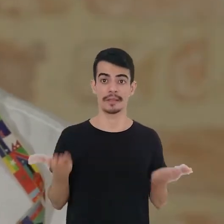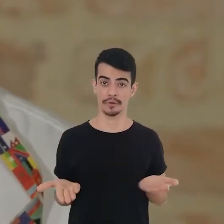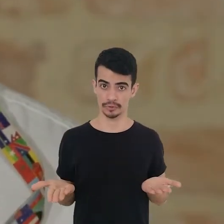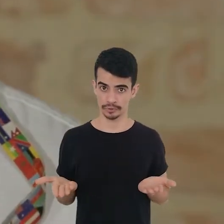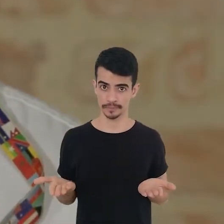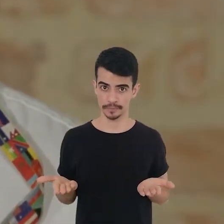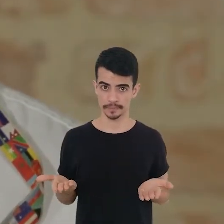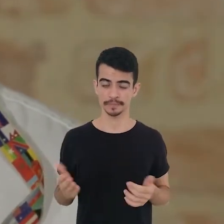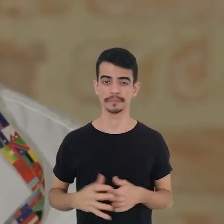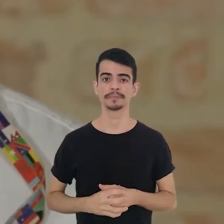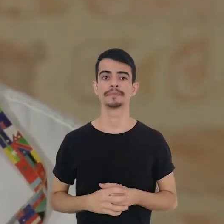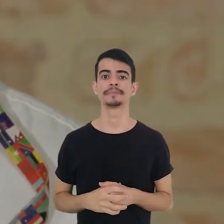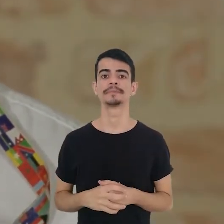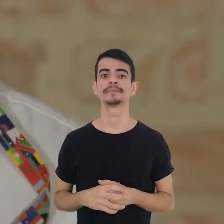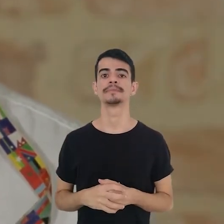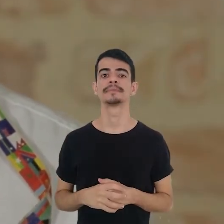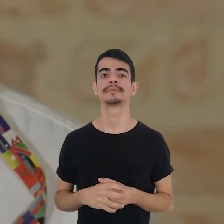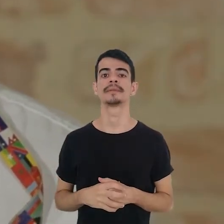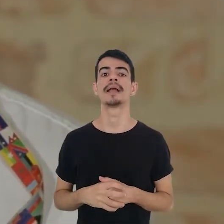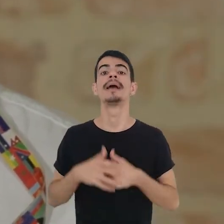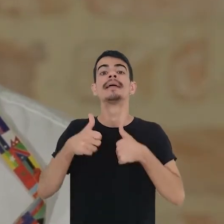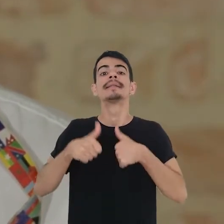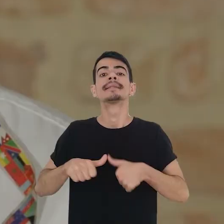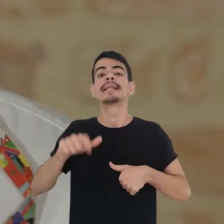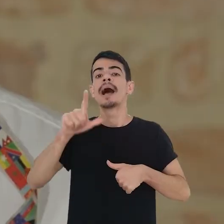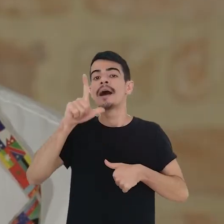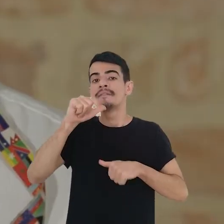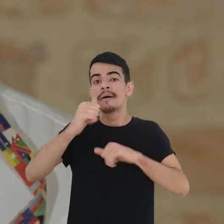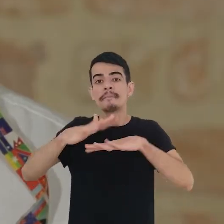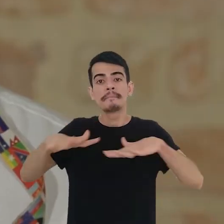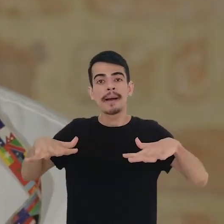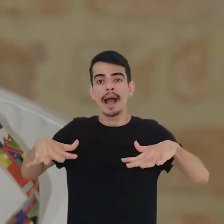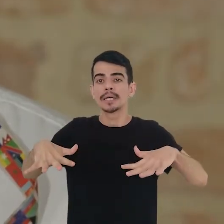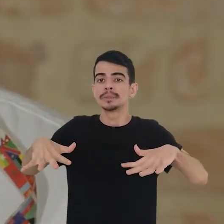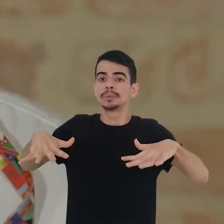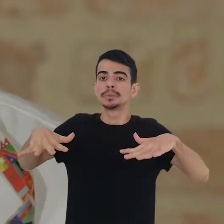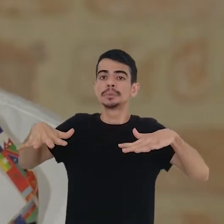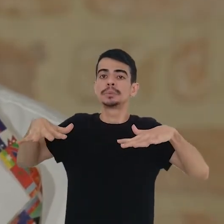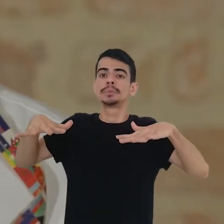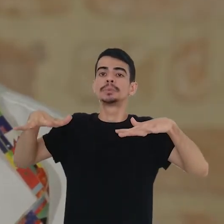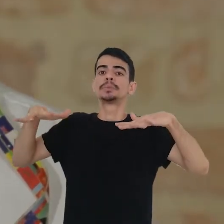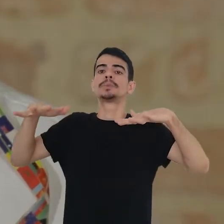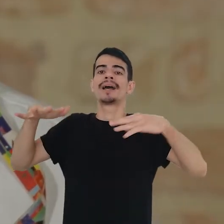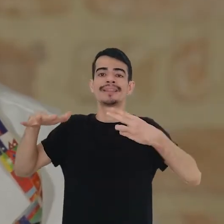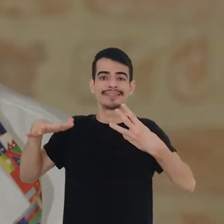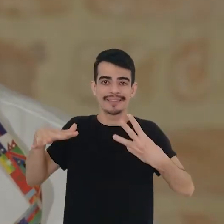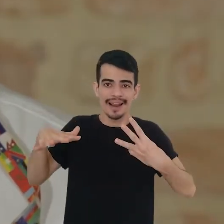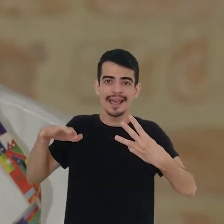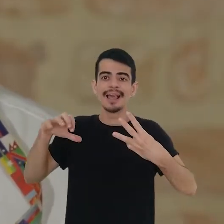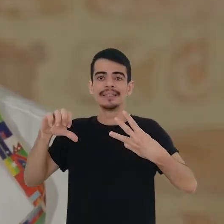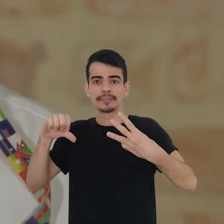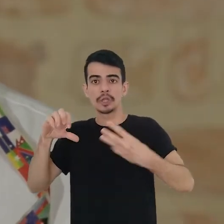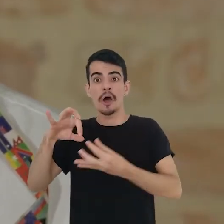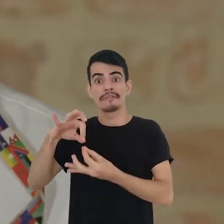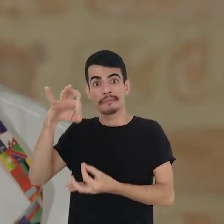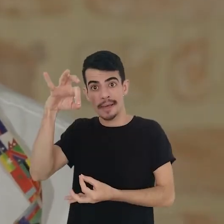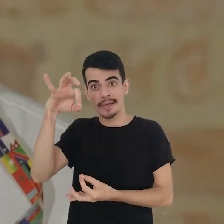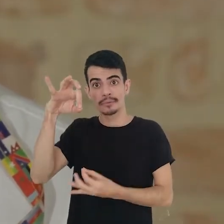hoje. A elevação do nível do mar nos patamares de 3 a 9